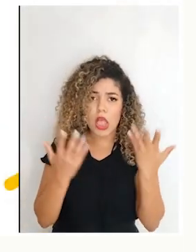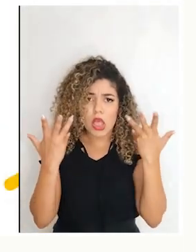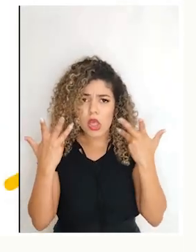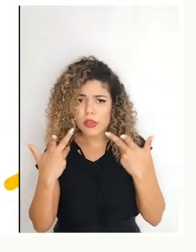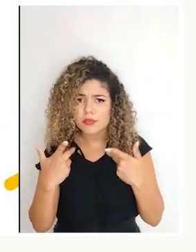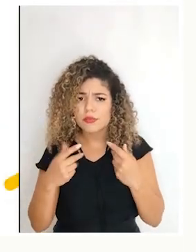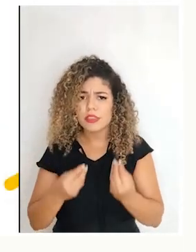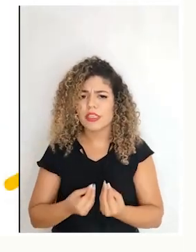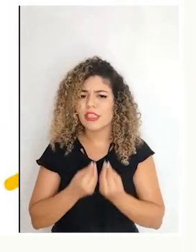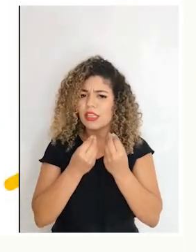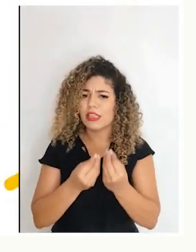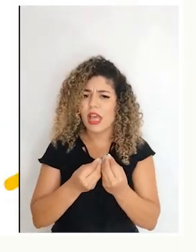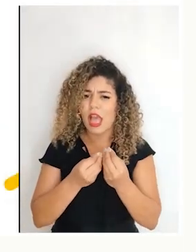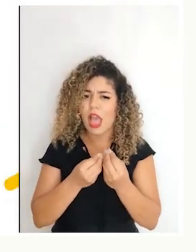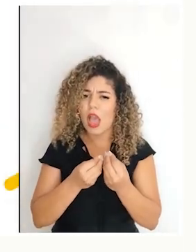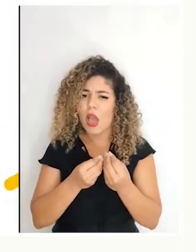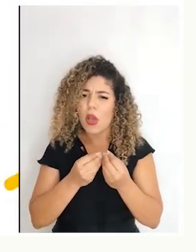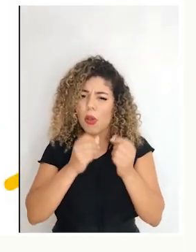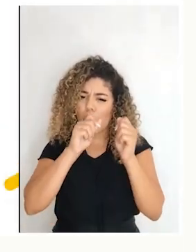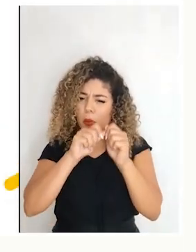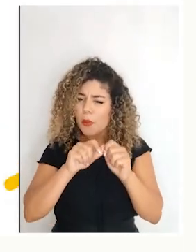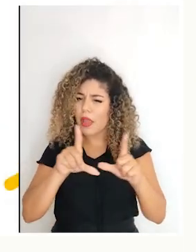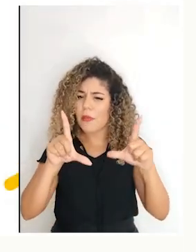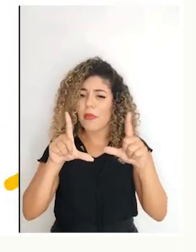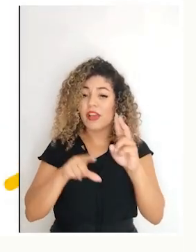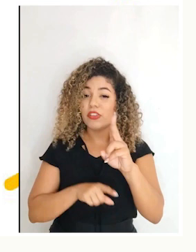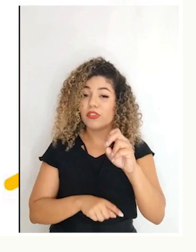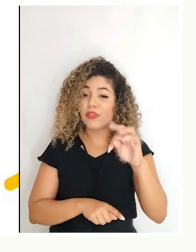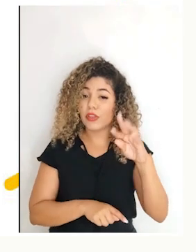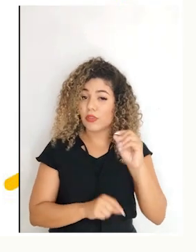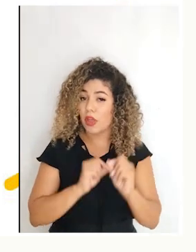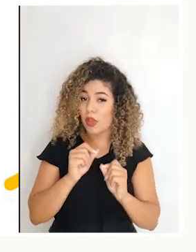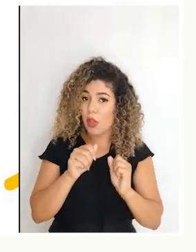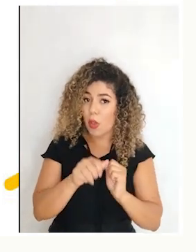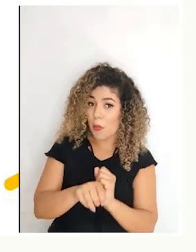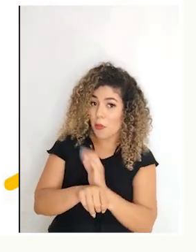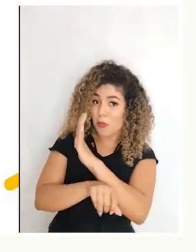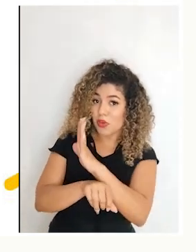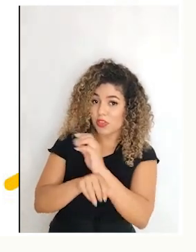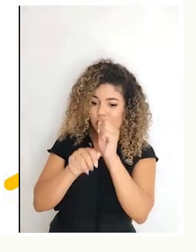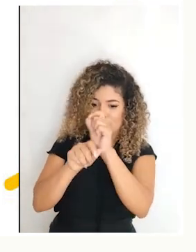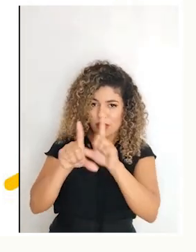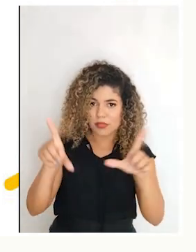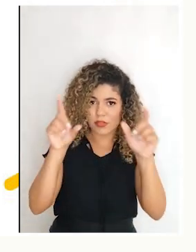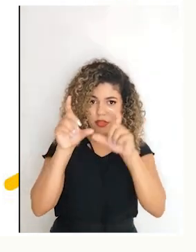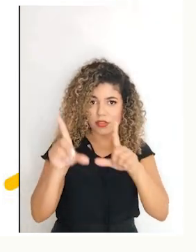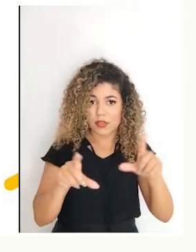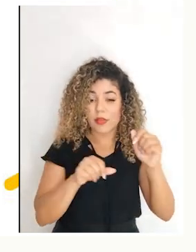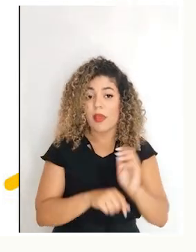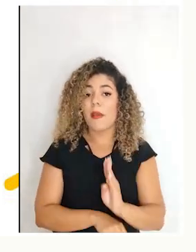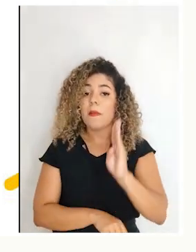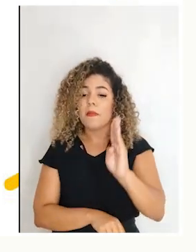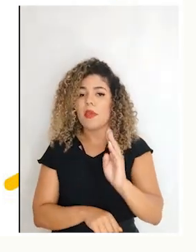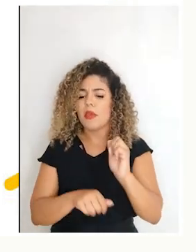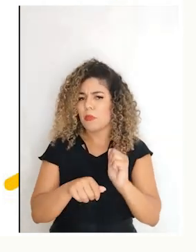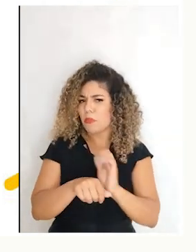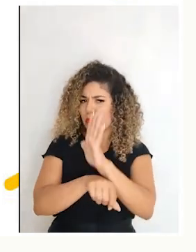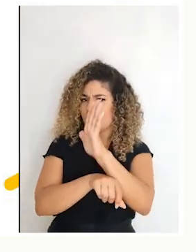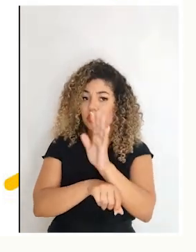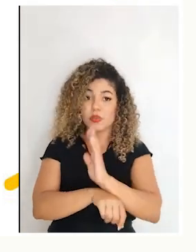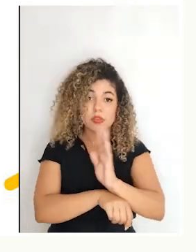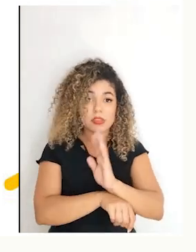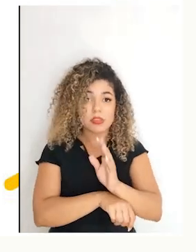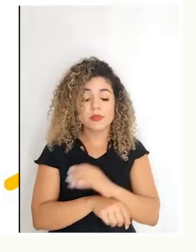de slides. B, projetor de cinema. C, cristalino do olho humano. D, câmera